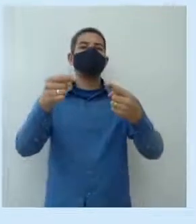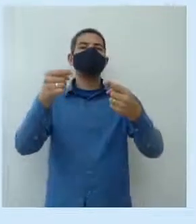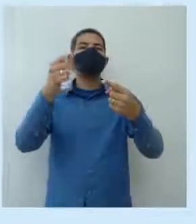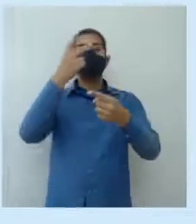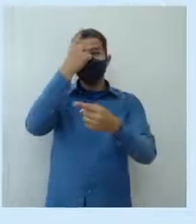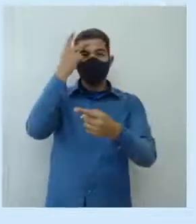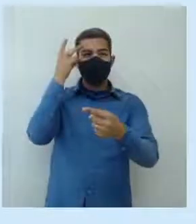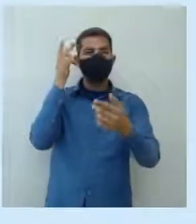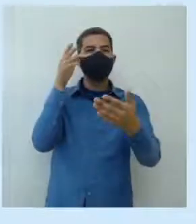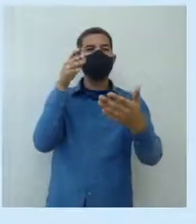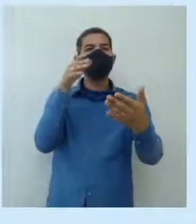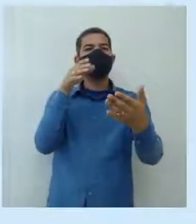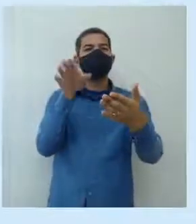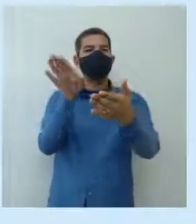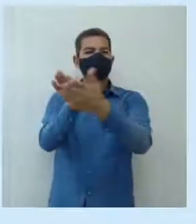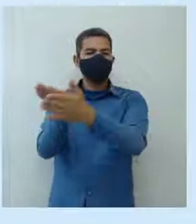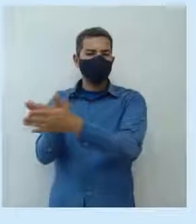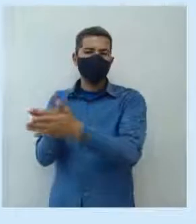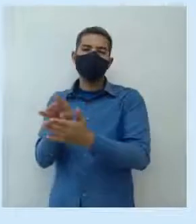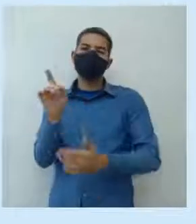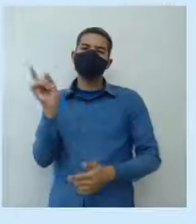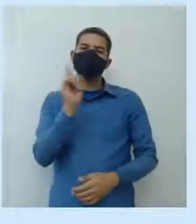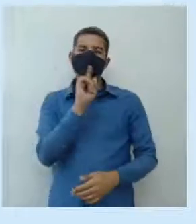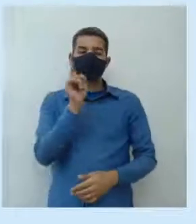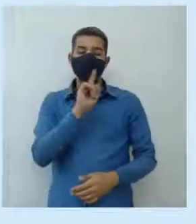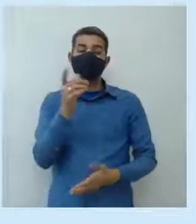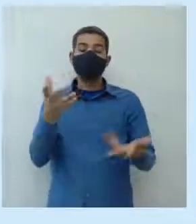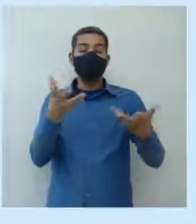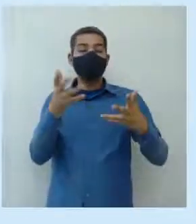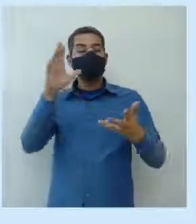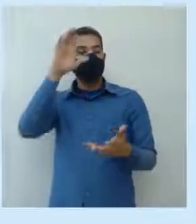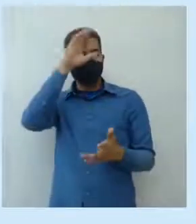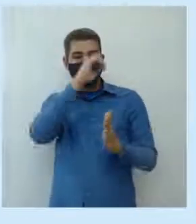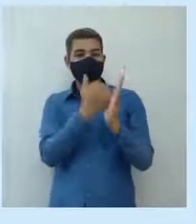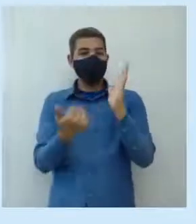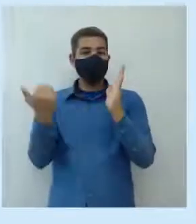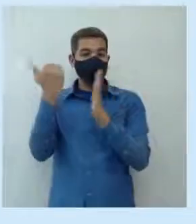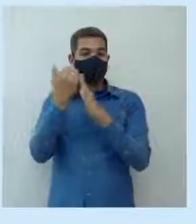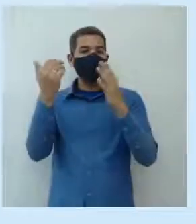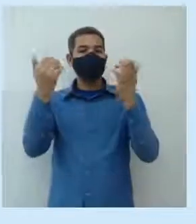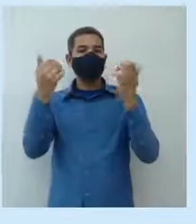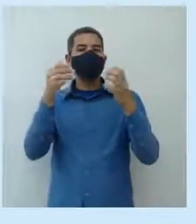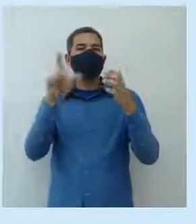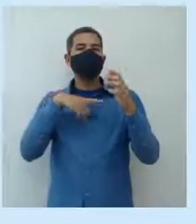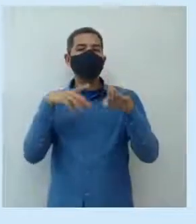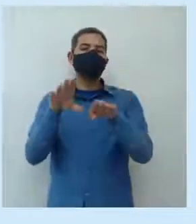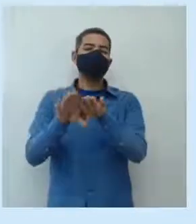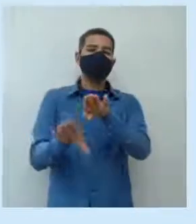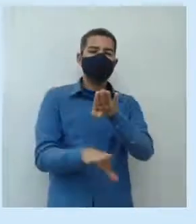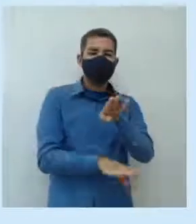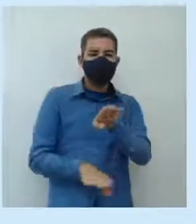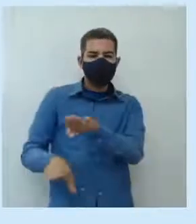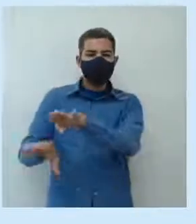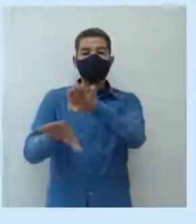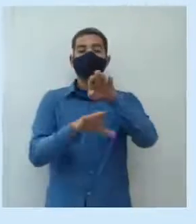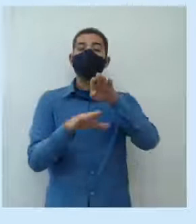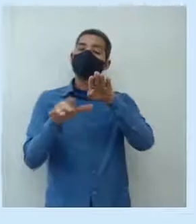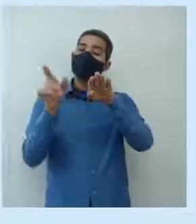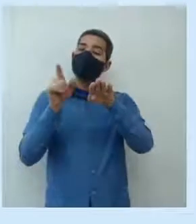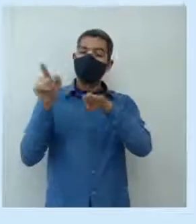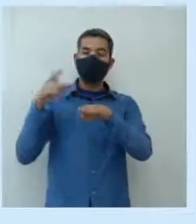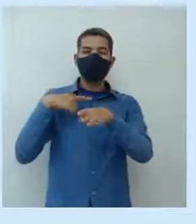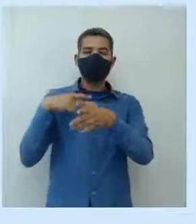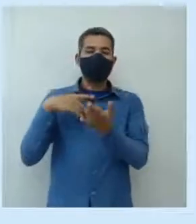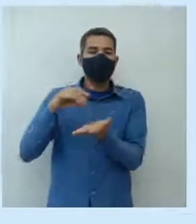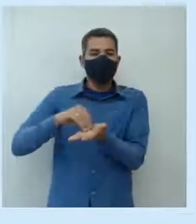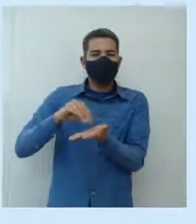pessoas. Então vem comigo que hoje a gente vai aprender um pouco dentro dessas aulas de geografia, essas desigualdades dentro desses recursos, né, dessas